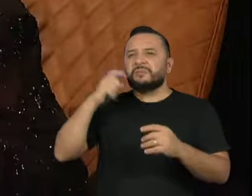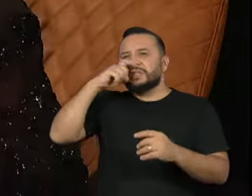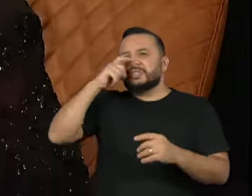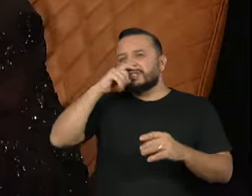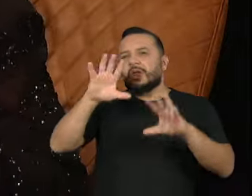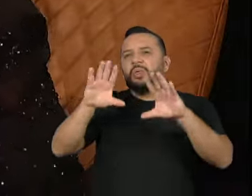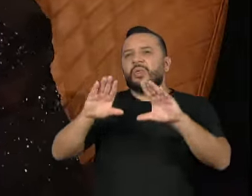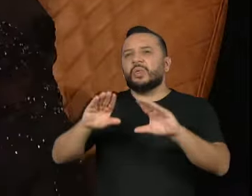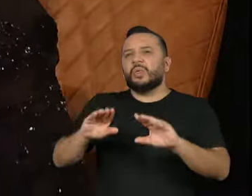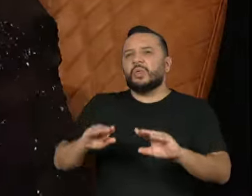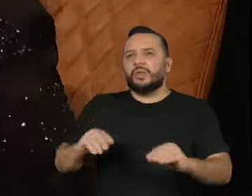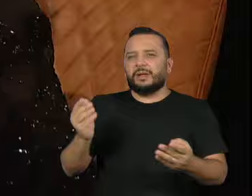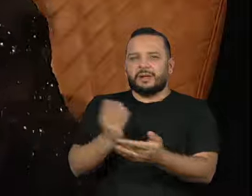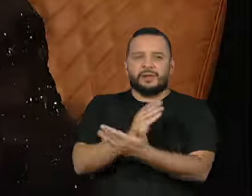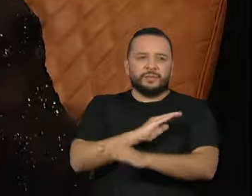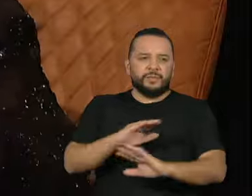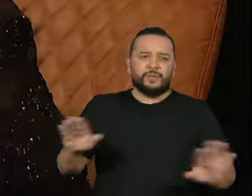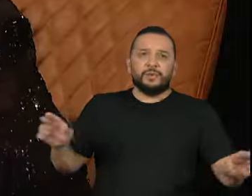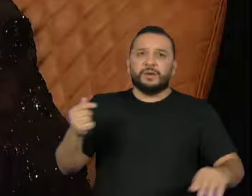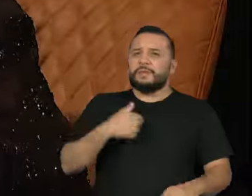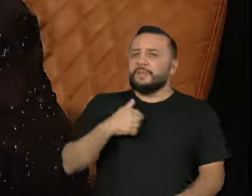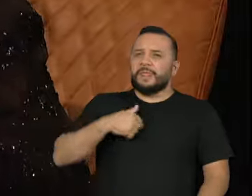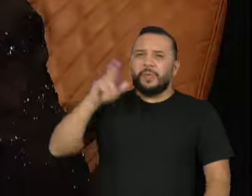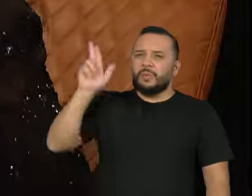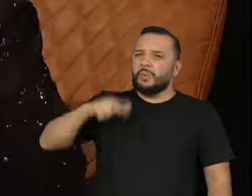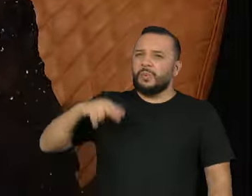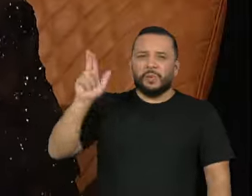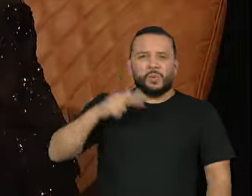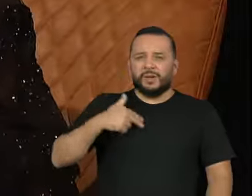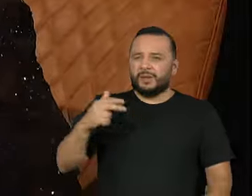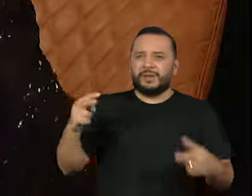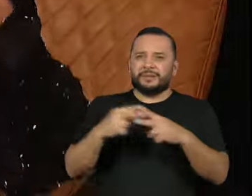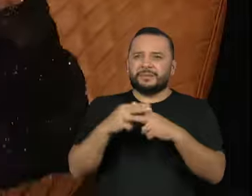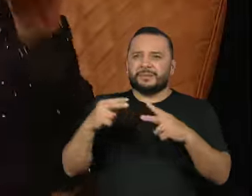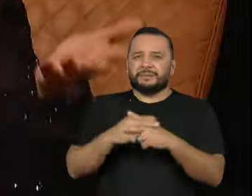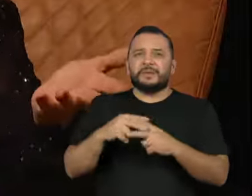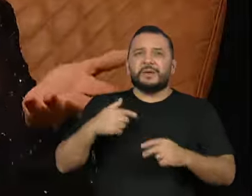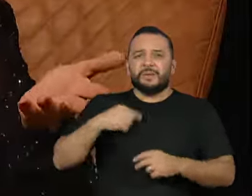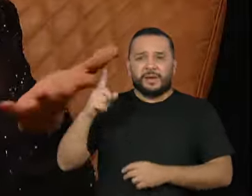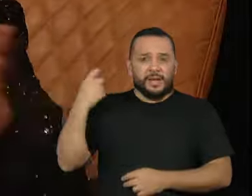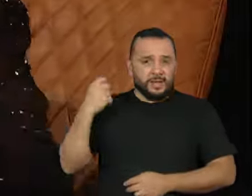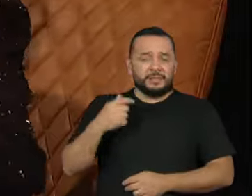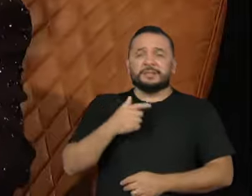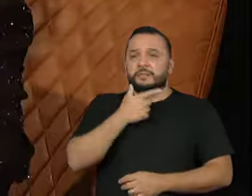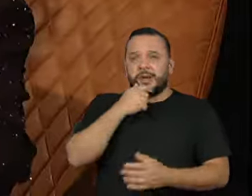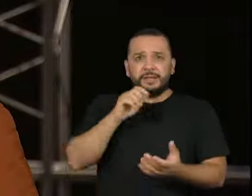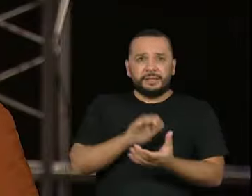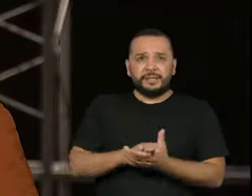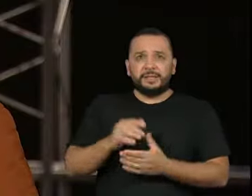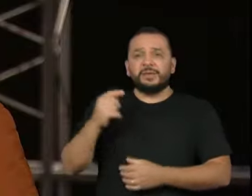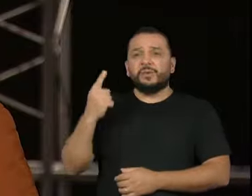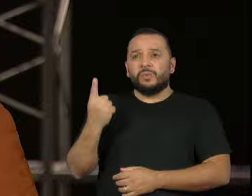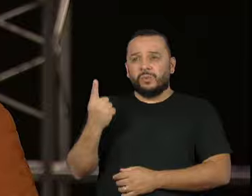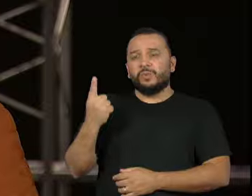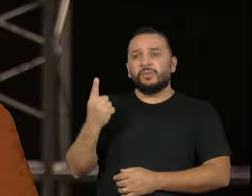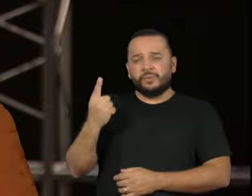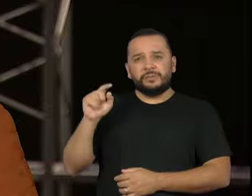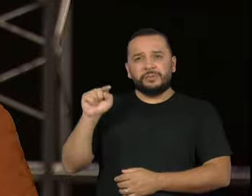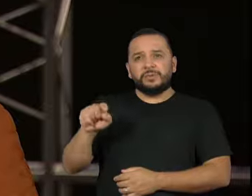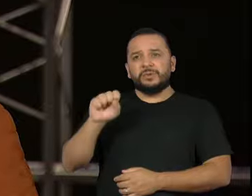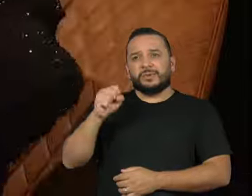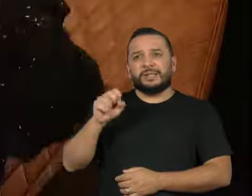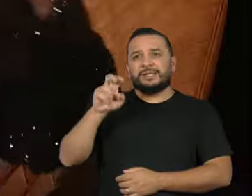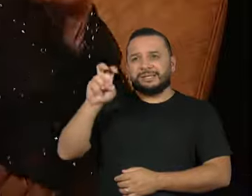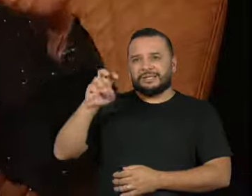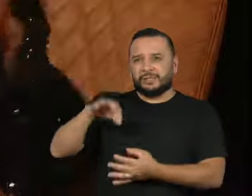mesmo. Porque eu nunca apanhei. Olha, o meu ex-marido tem quase 1,85 m. Eu só namorei, como diz o Jô, só homens